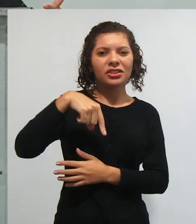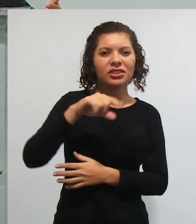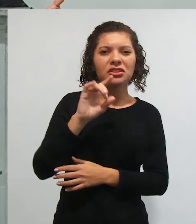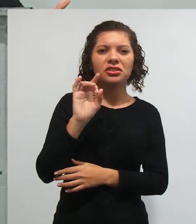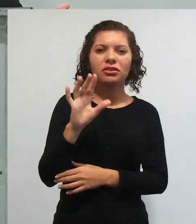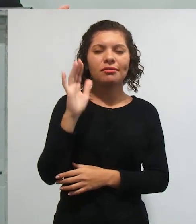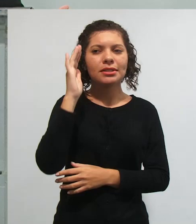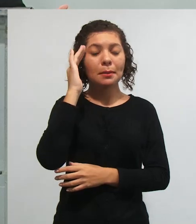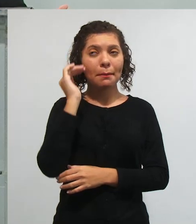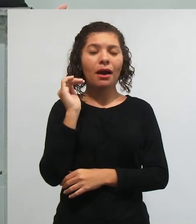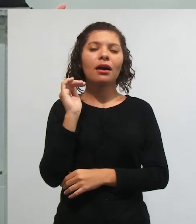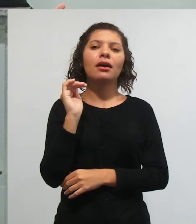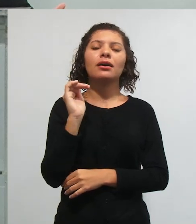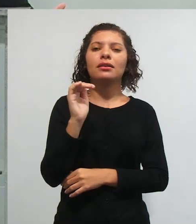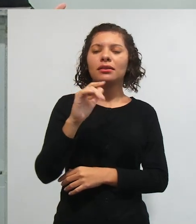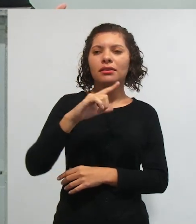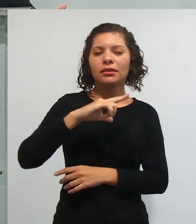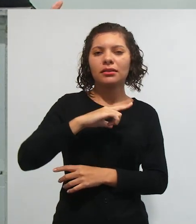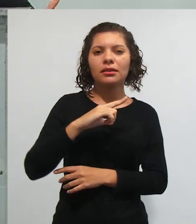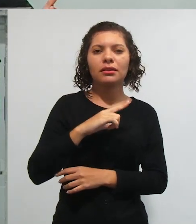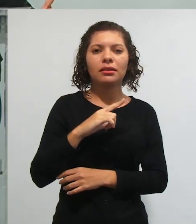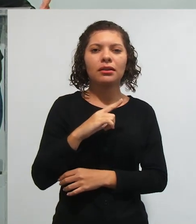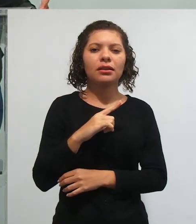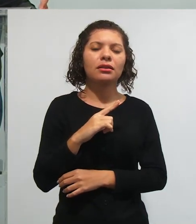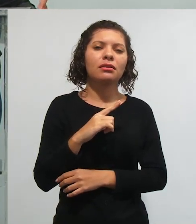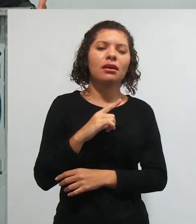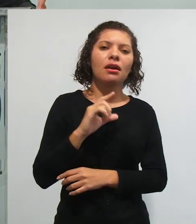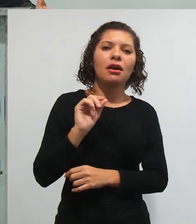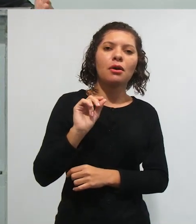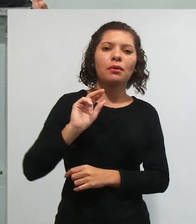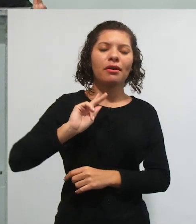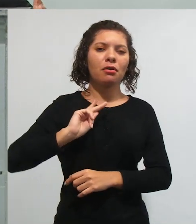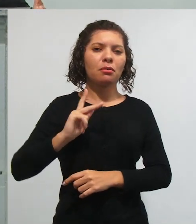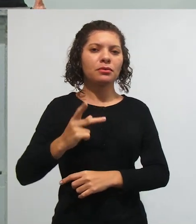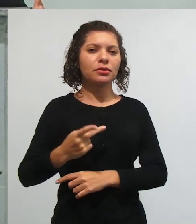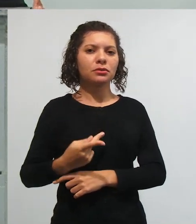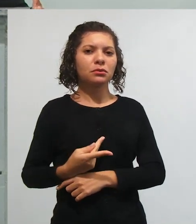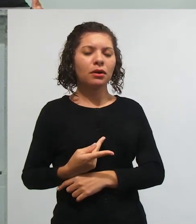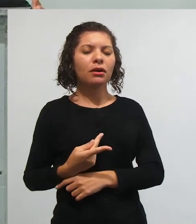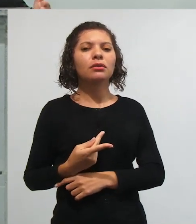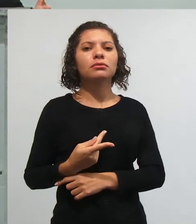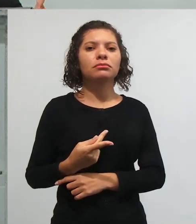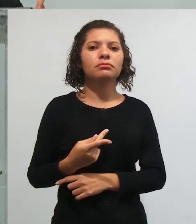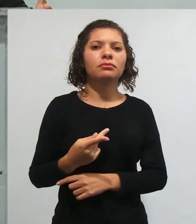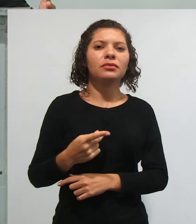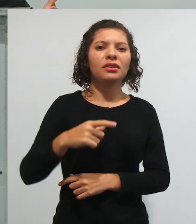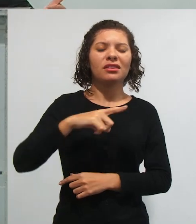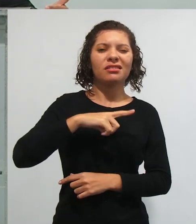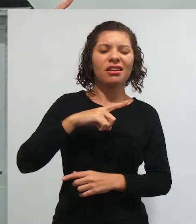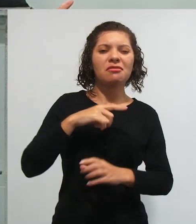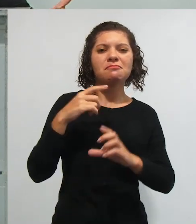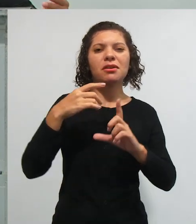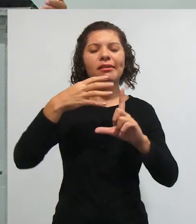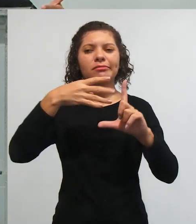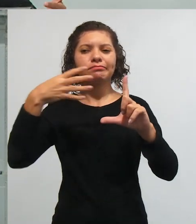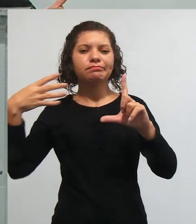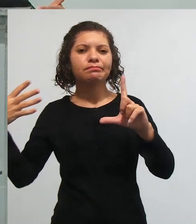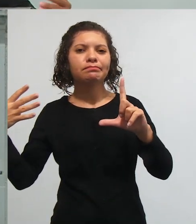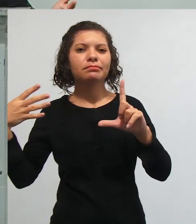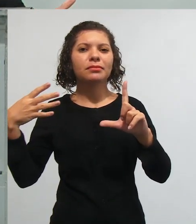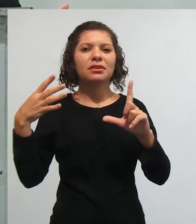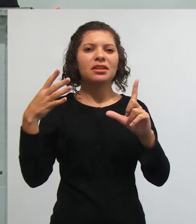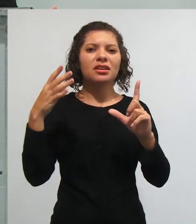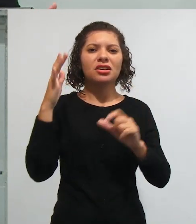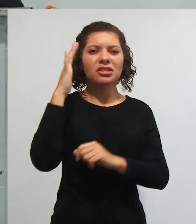gente apenas saber que existe homossexual e heterossexual é suficiente para a